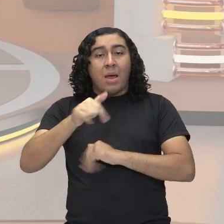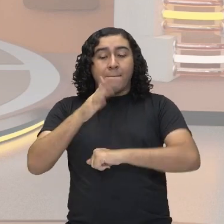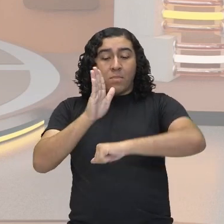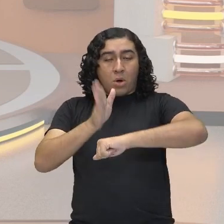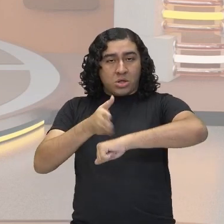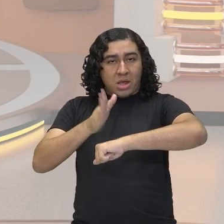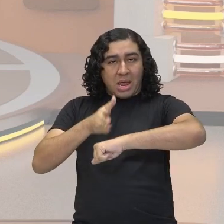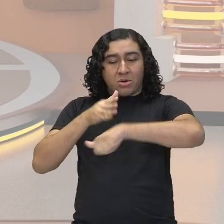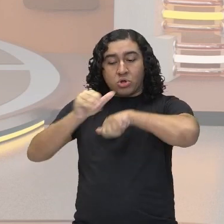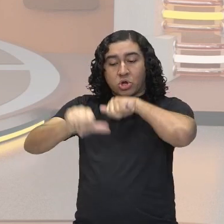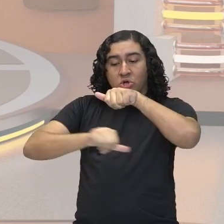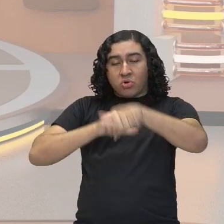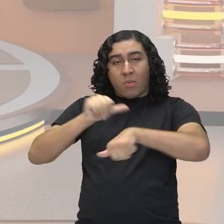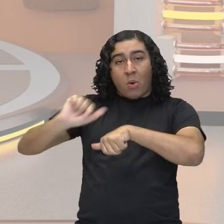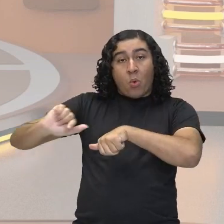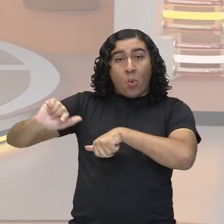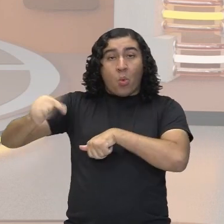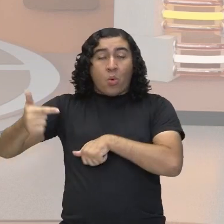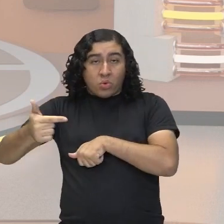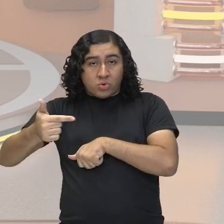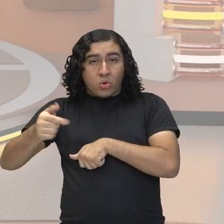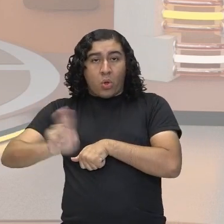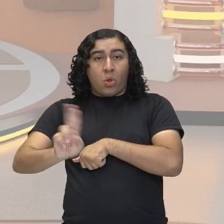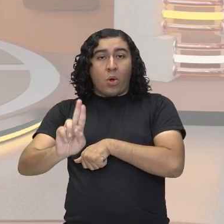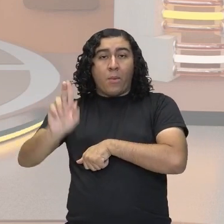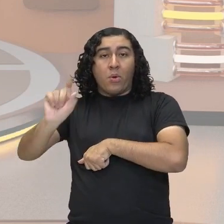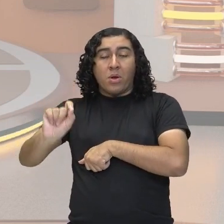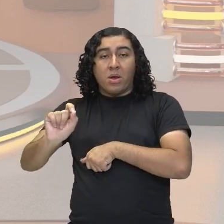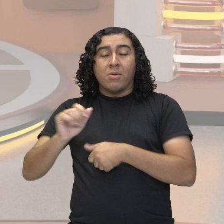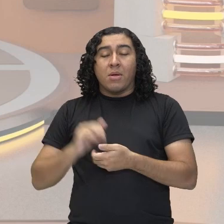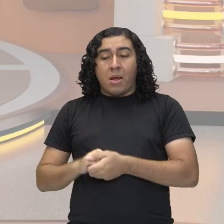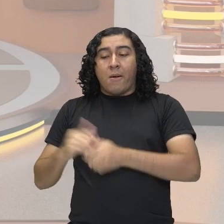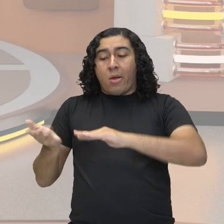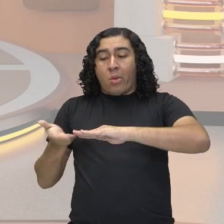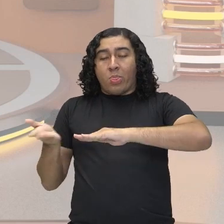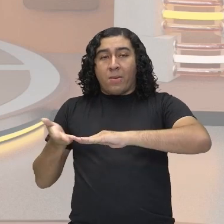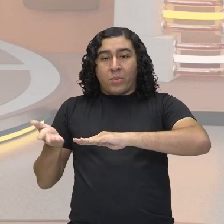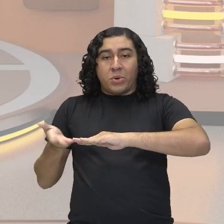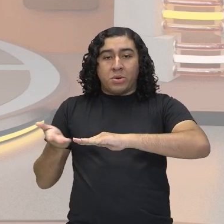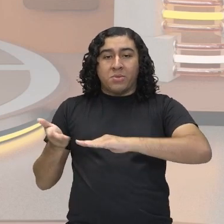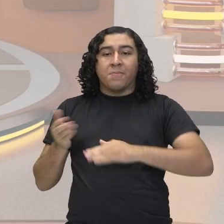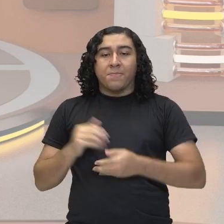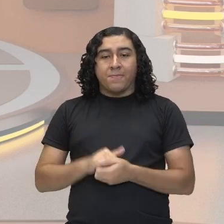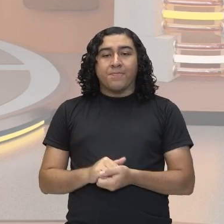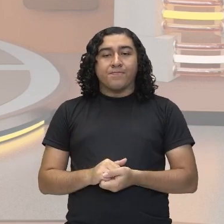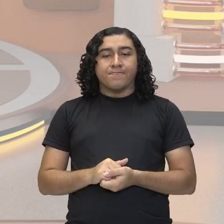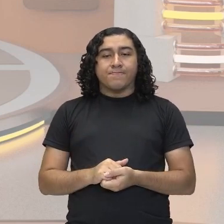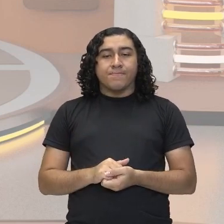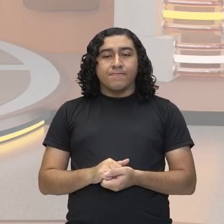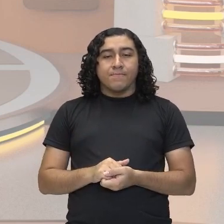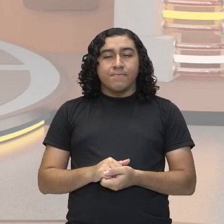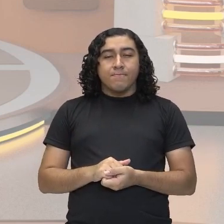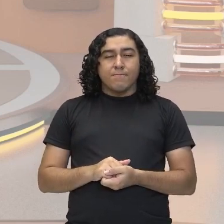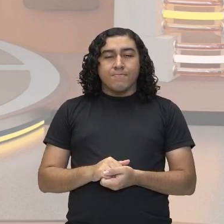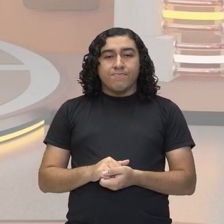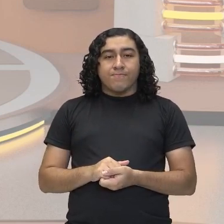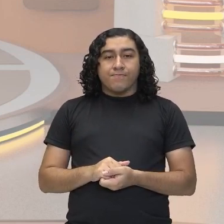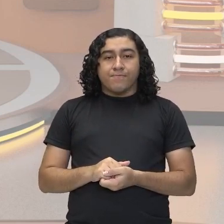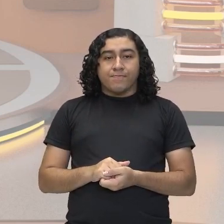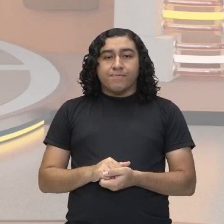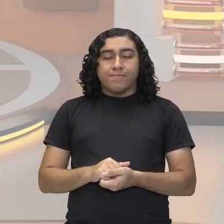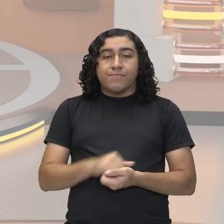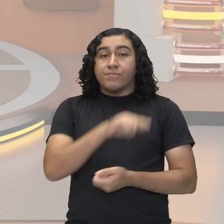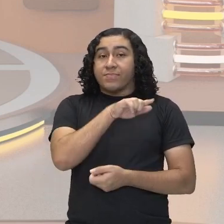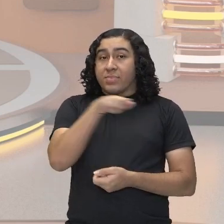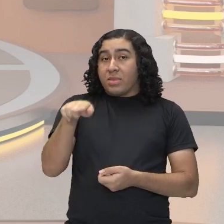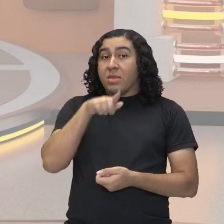moderno para um novo período que nós vamos chamar de contemporâneo. Não é? Vocês devem lembrar que